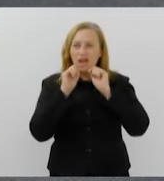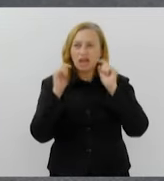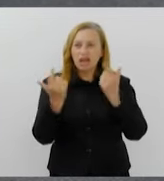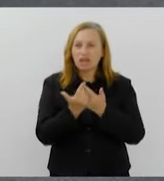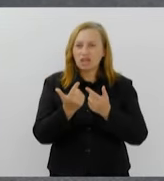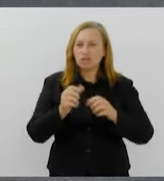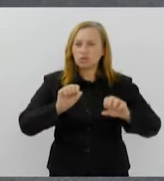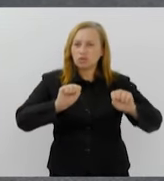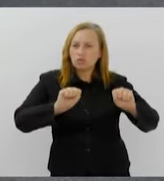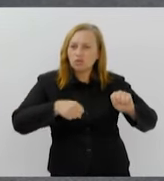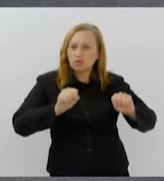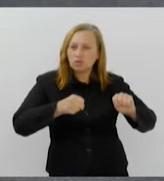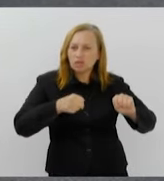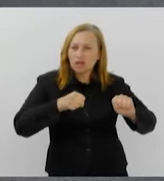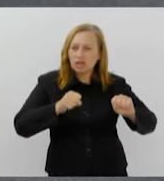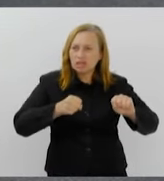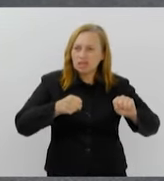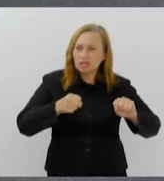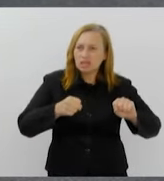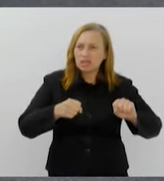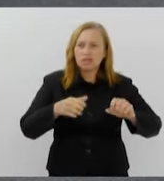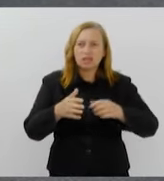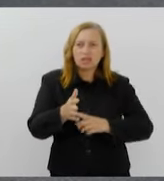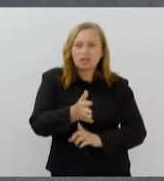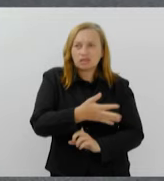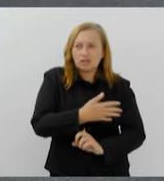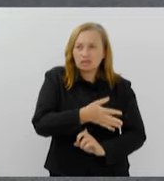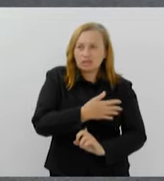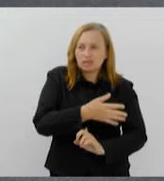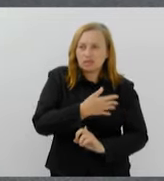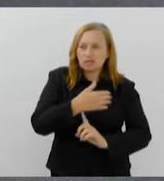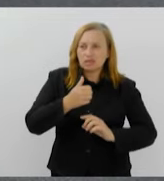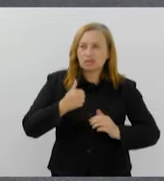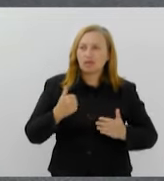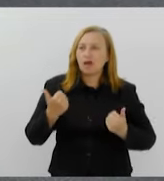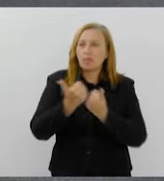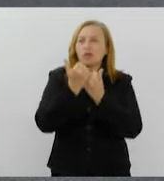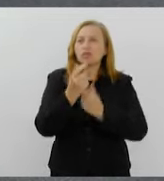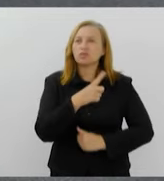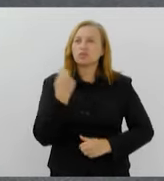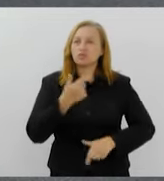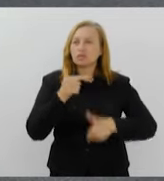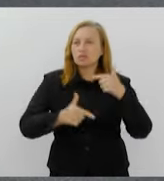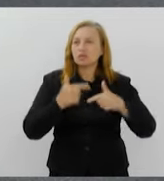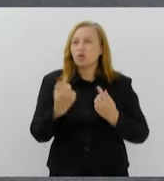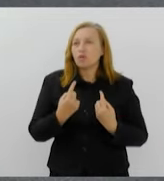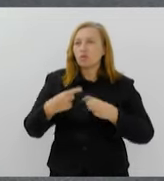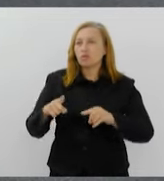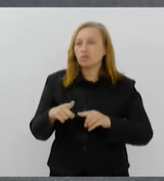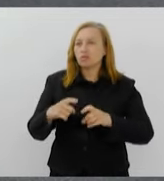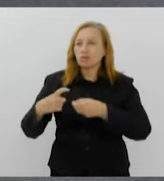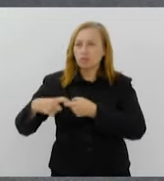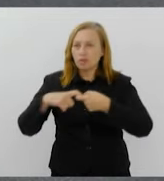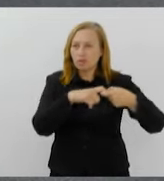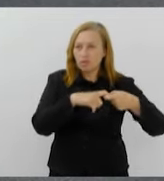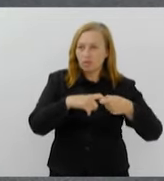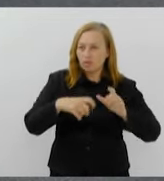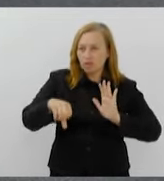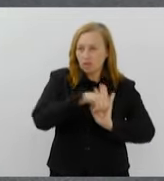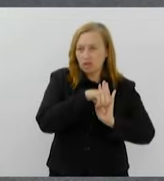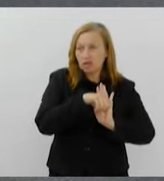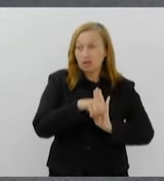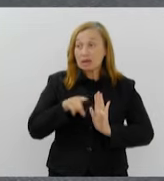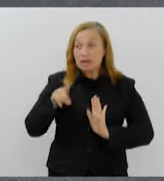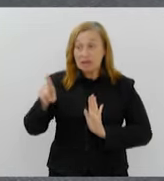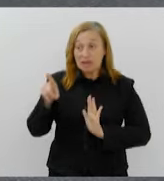motoristas de aplicativos taxistas apoiando o nosso trabalho para contra a máfia do reboque e esse cidadão estava